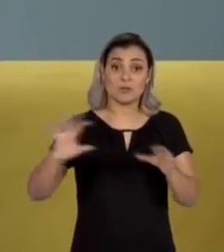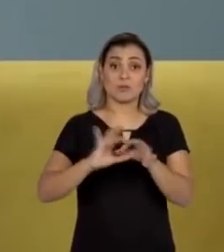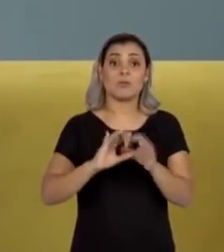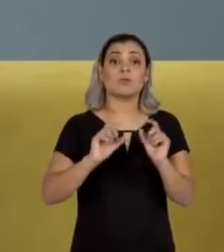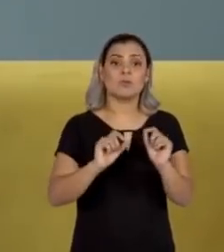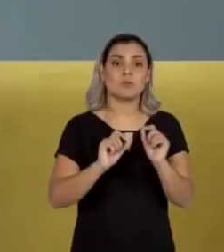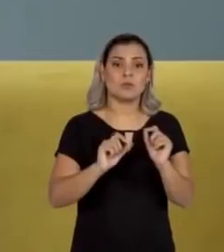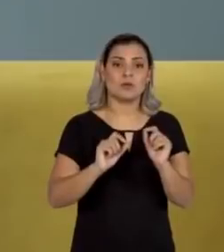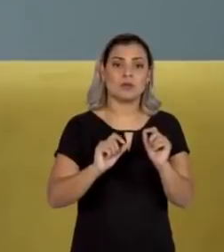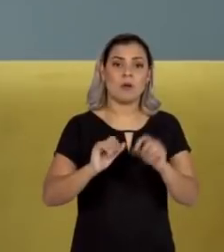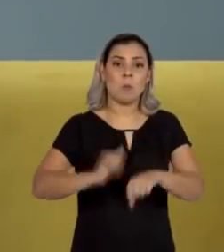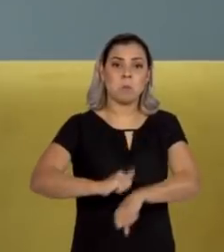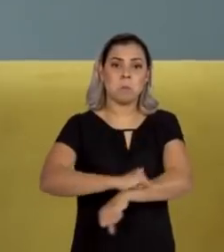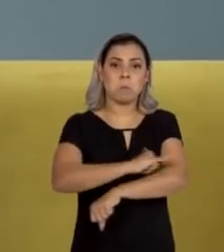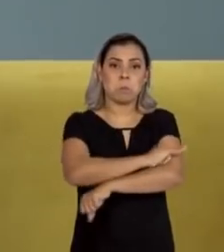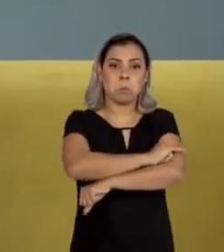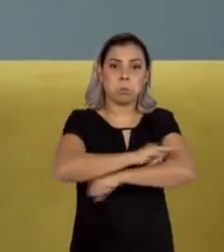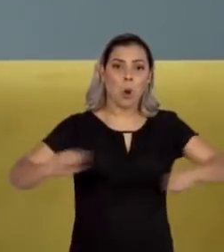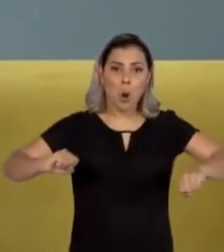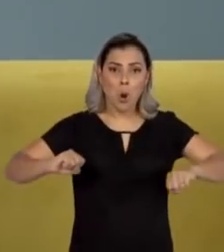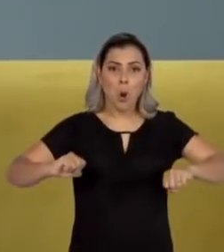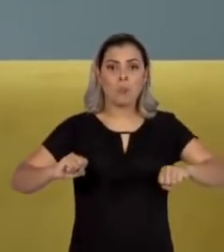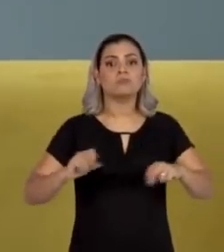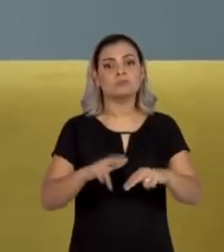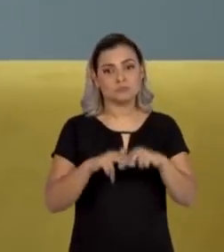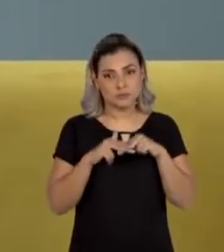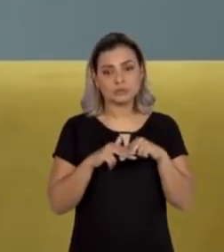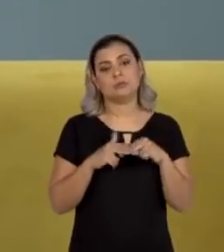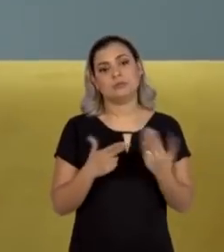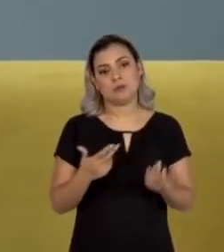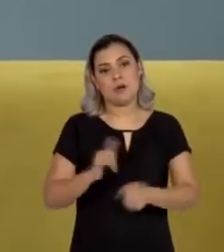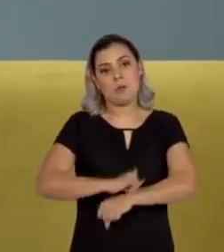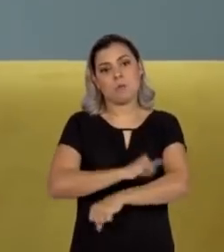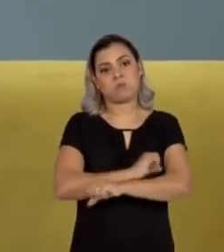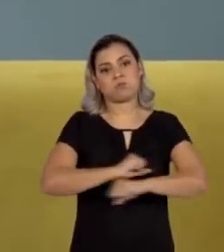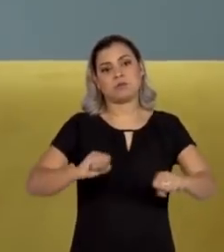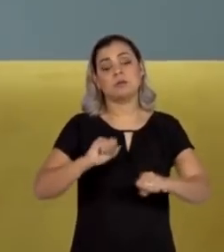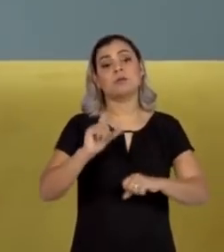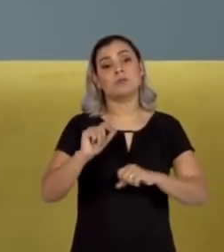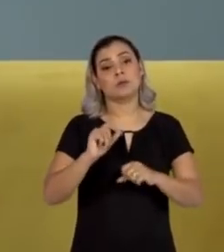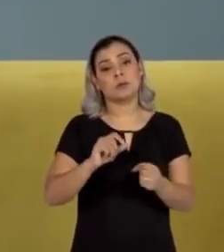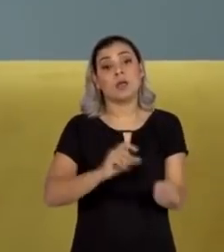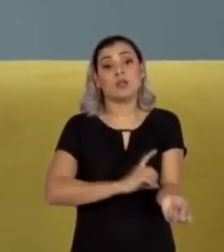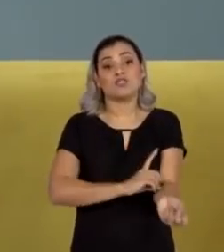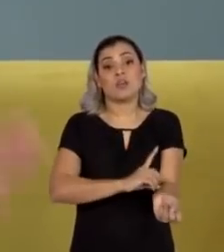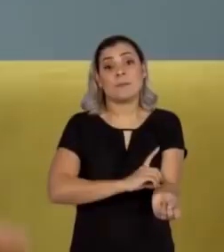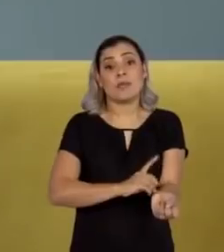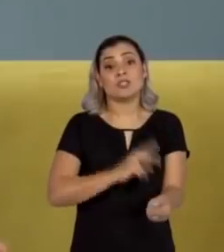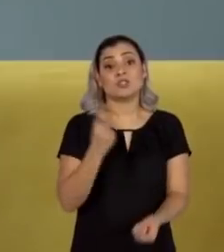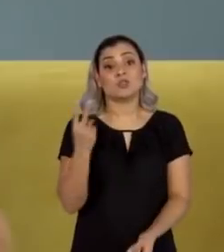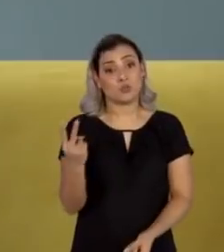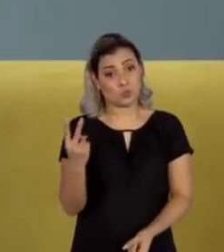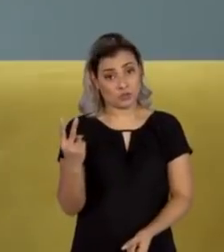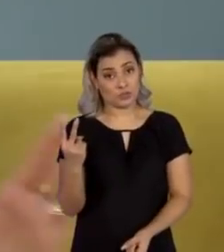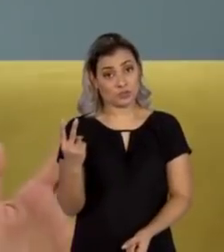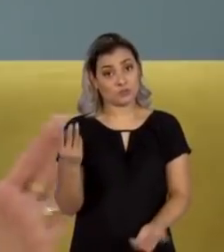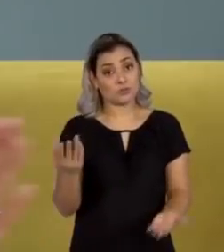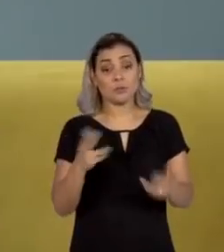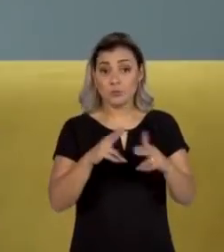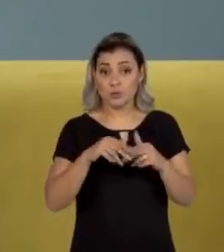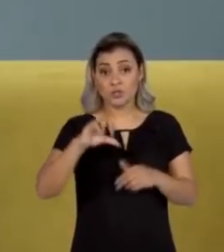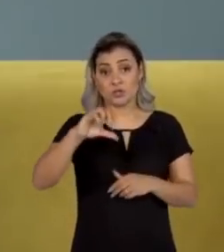à explosão da obesidade, que aumenta o risco para o desenvolvimento do diabetes do tipo 2, que é o mais frequente. Em torno